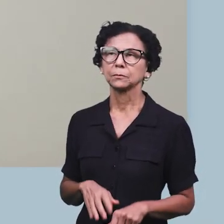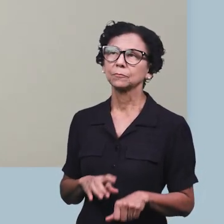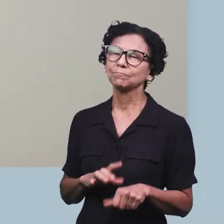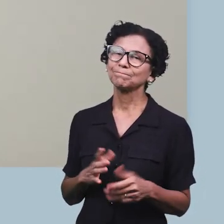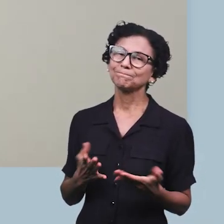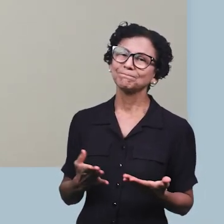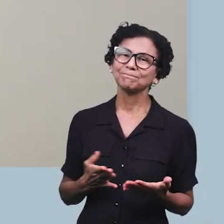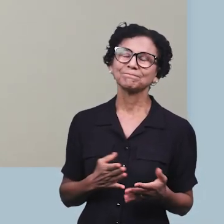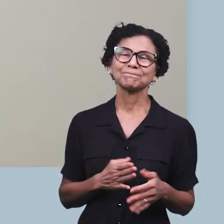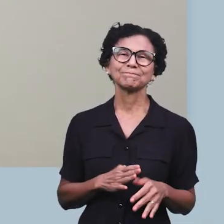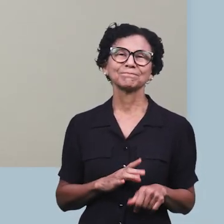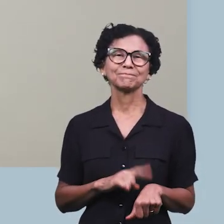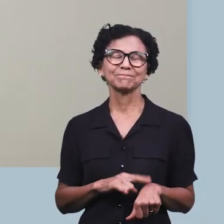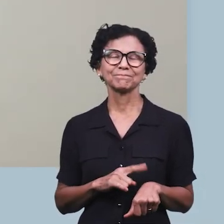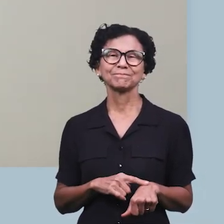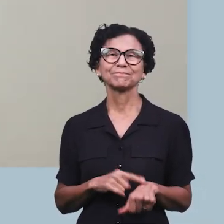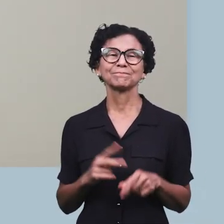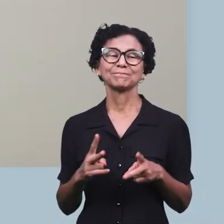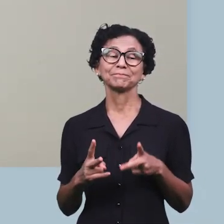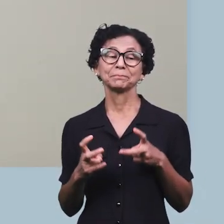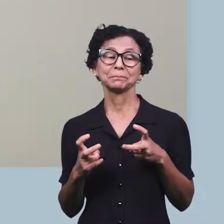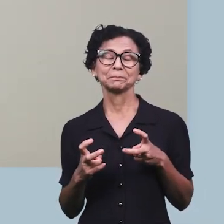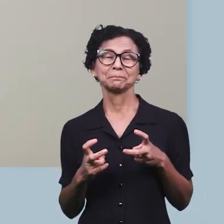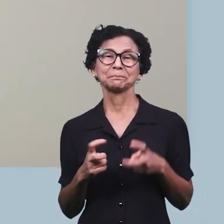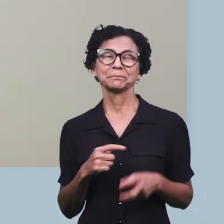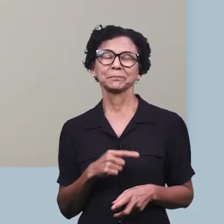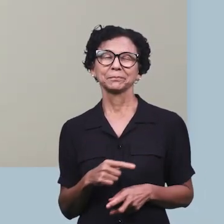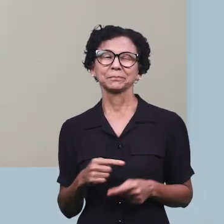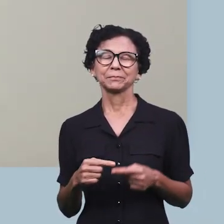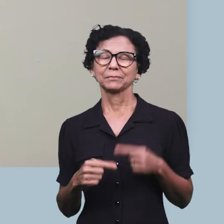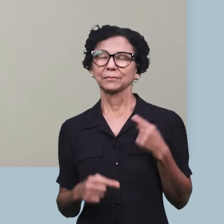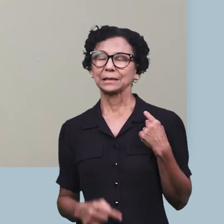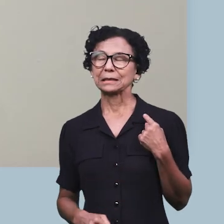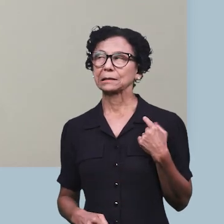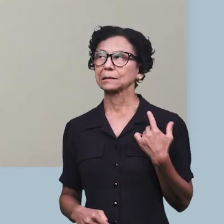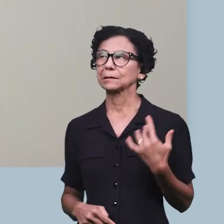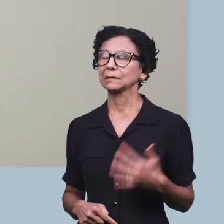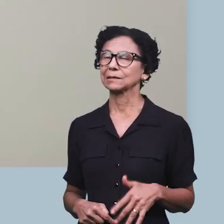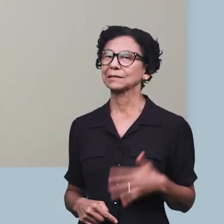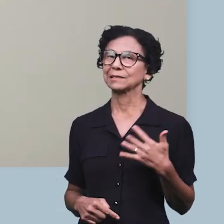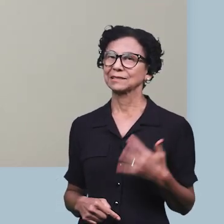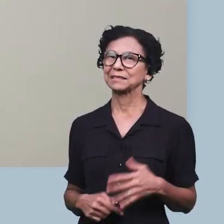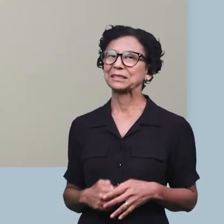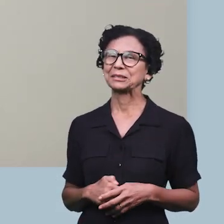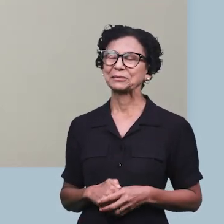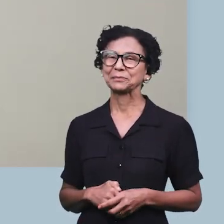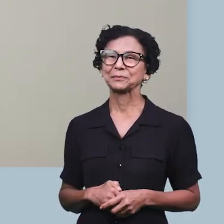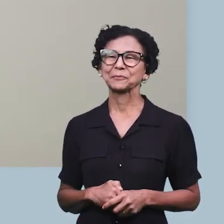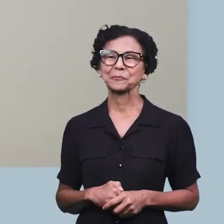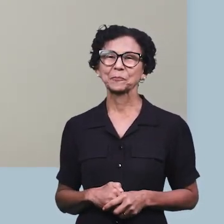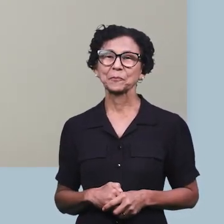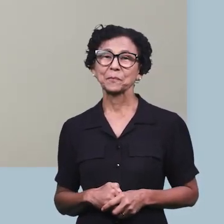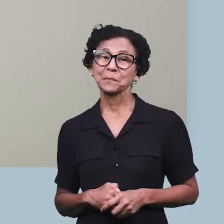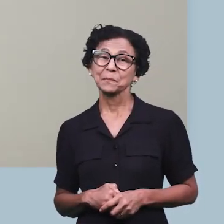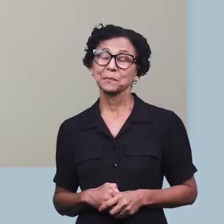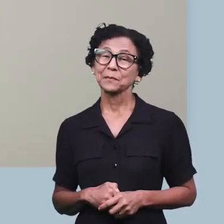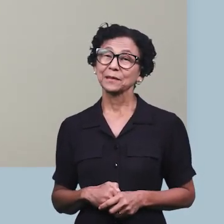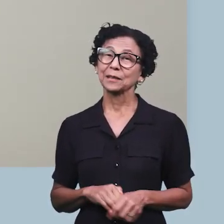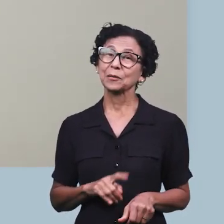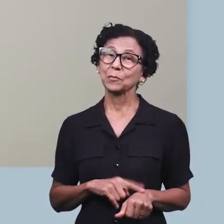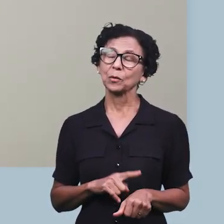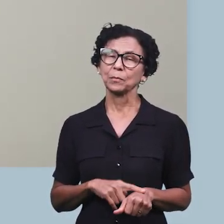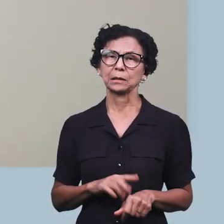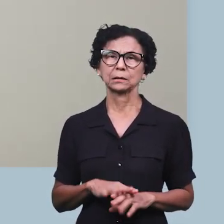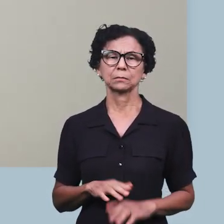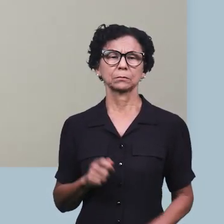tem um momento, uma linhazinha assim, que a gente vai perceber que é um desafio, é bom mostrar. Às vezes vão ter